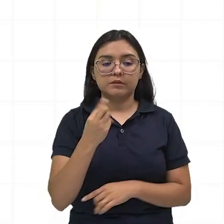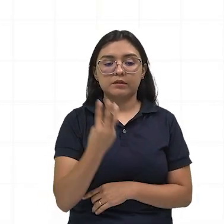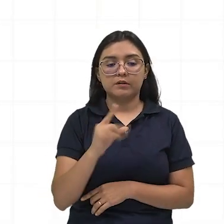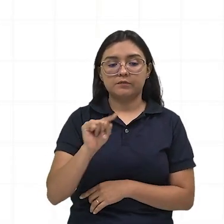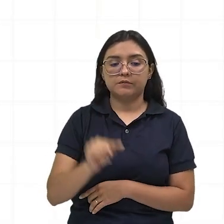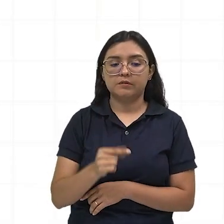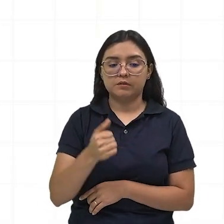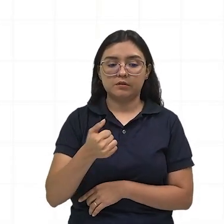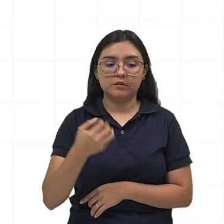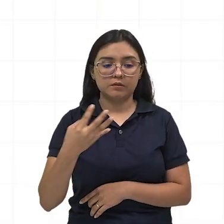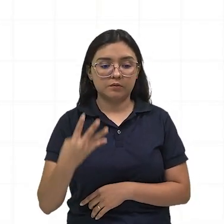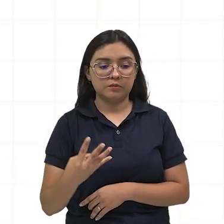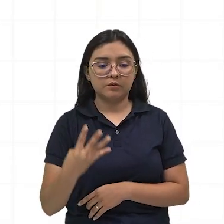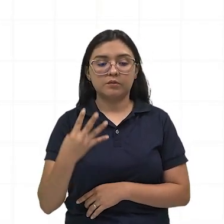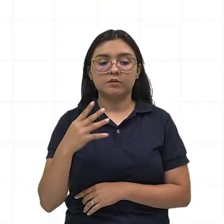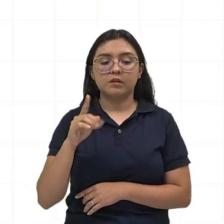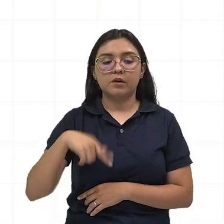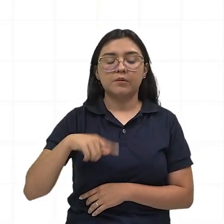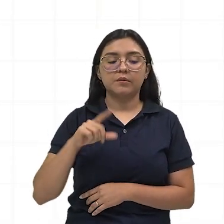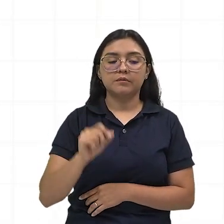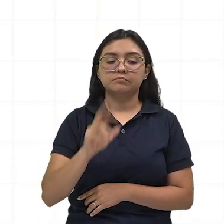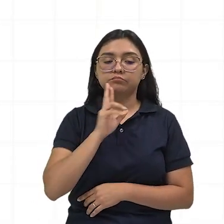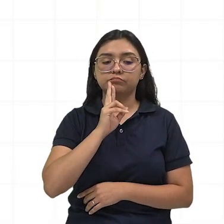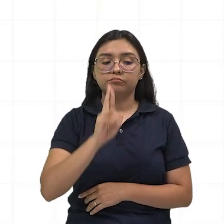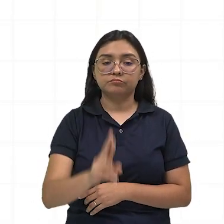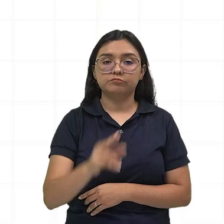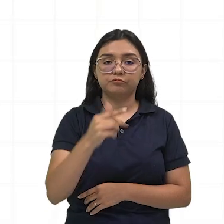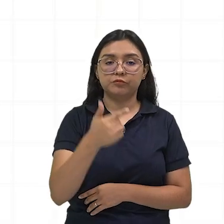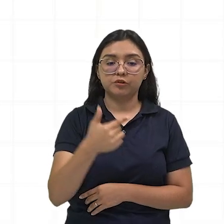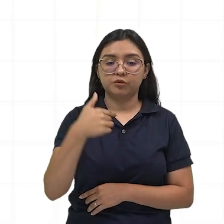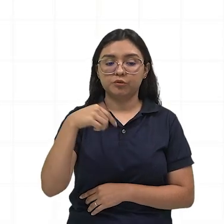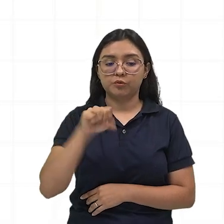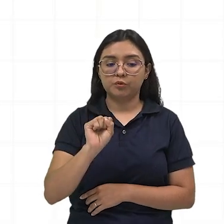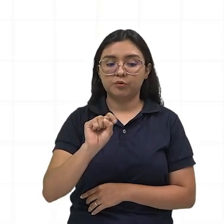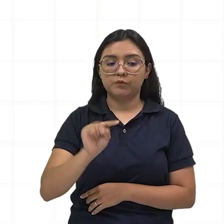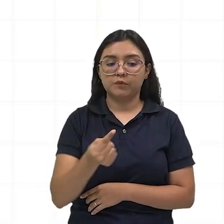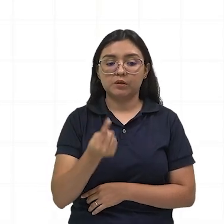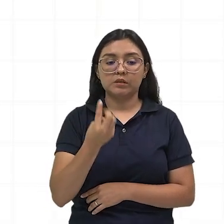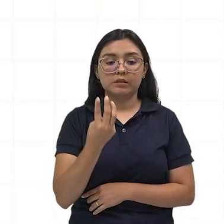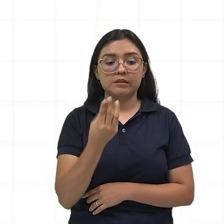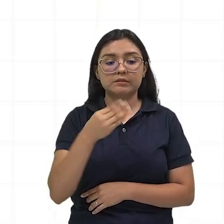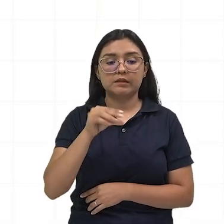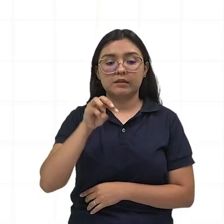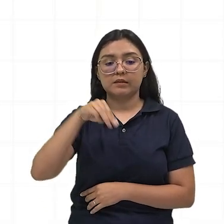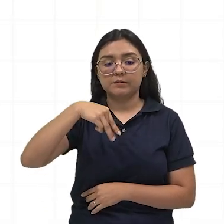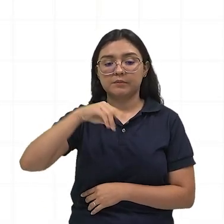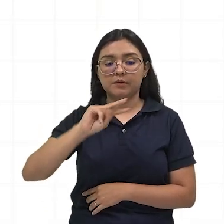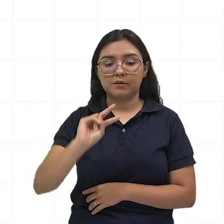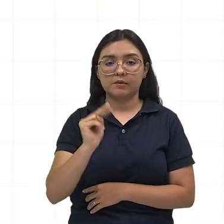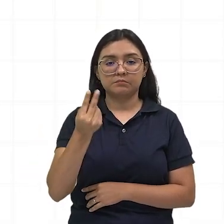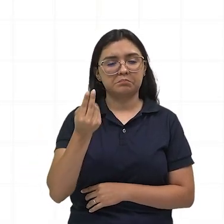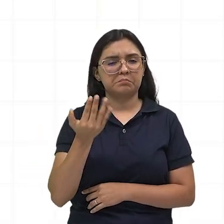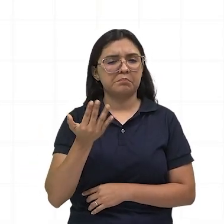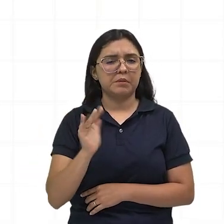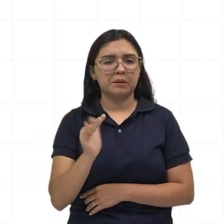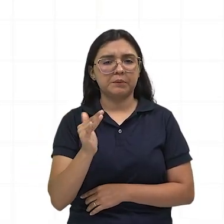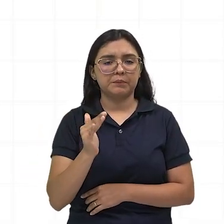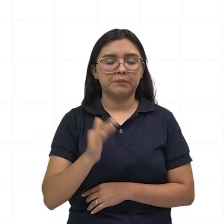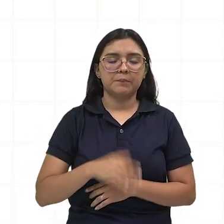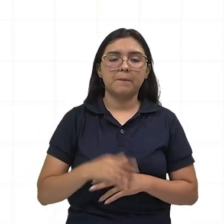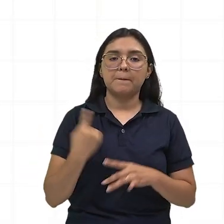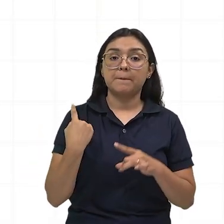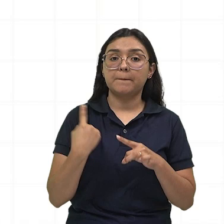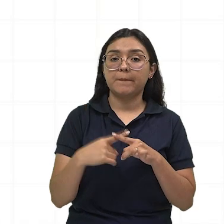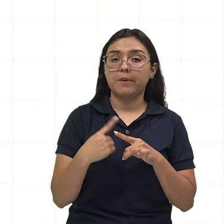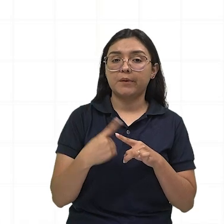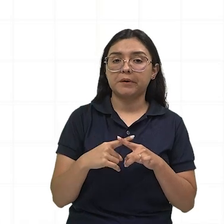Multiplicando 9 por 3,14, vai me dar 28,3 centímetros ao quadrado, aproximadamente. Por